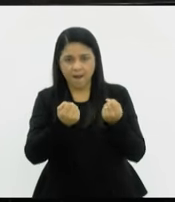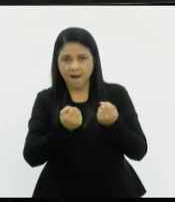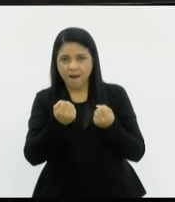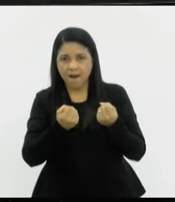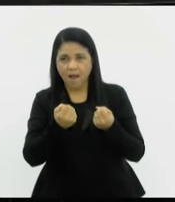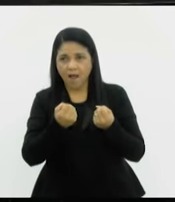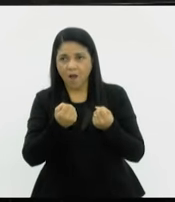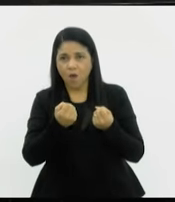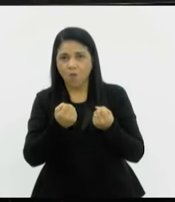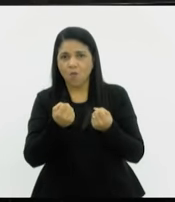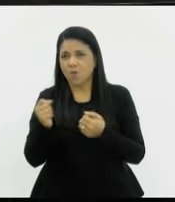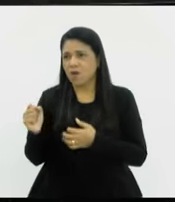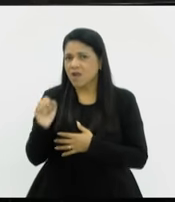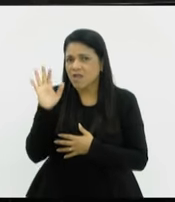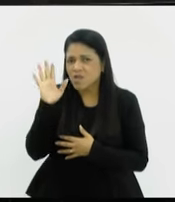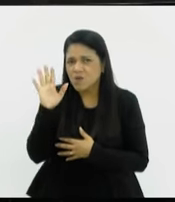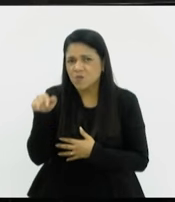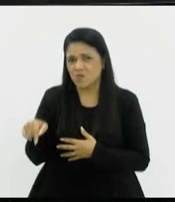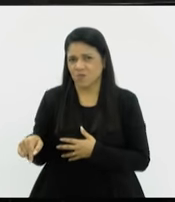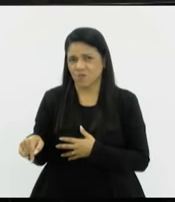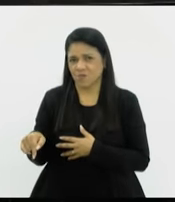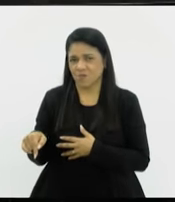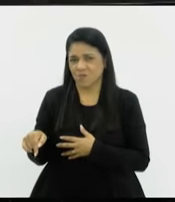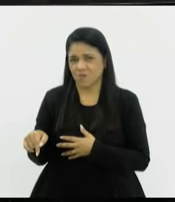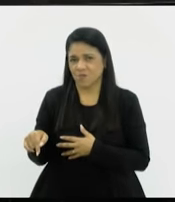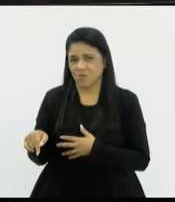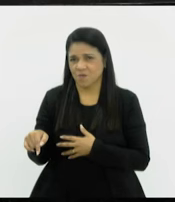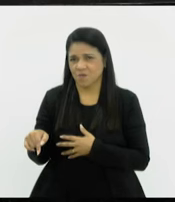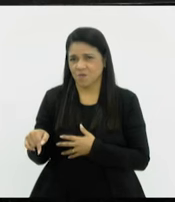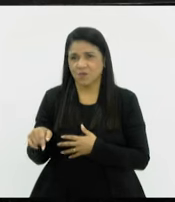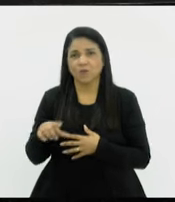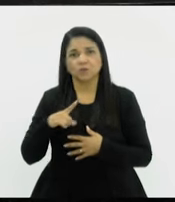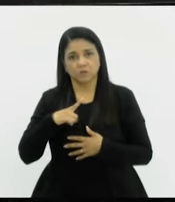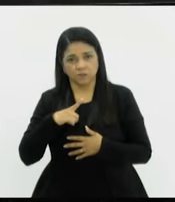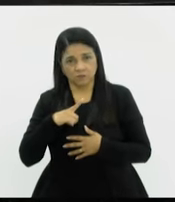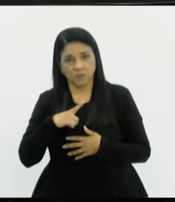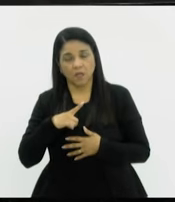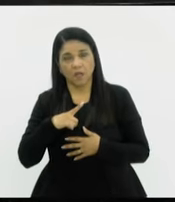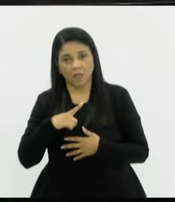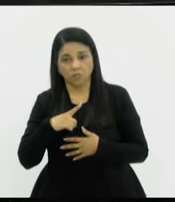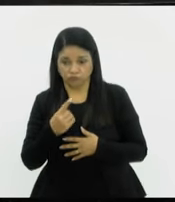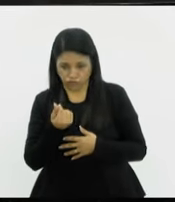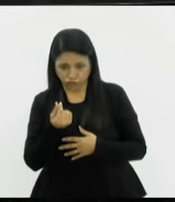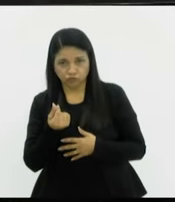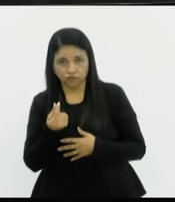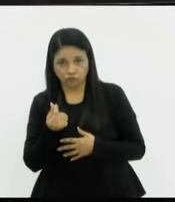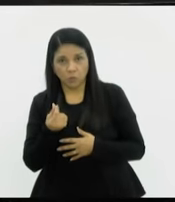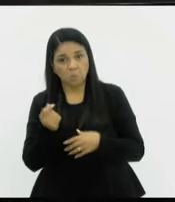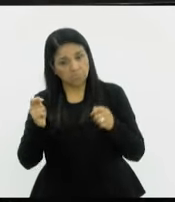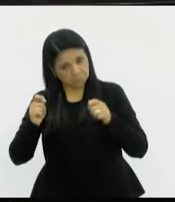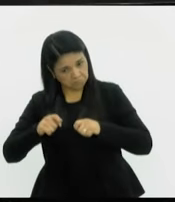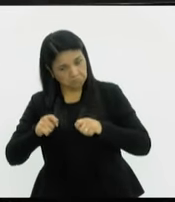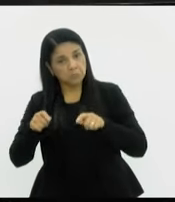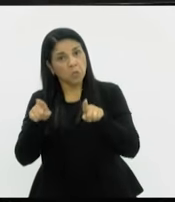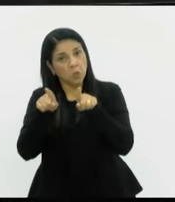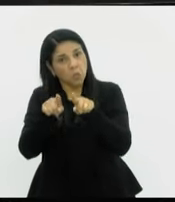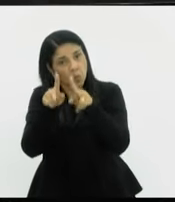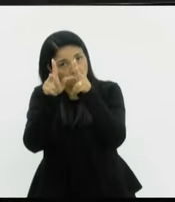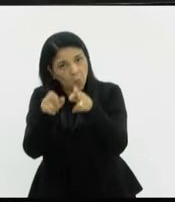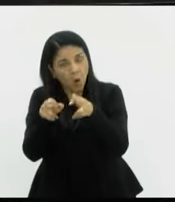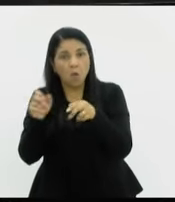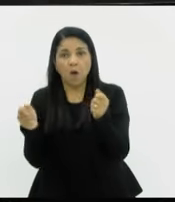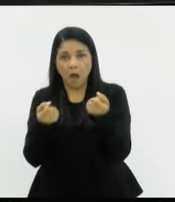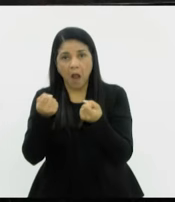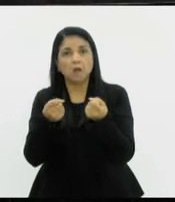veículo de ricos. É claro que todo mundo que tem muito dinheiro também tem carro, mas o